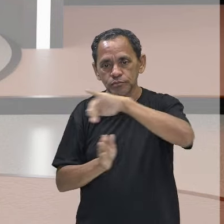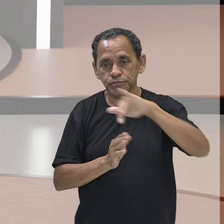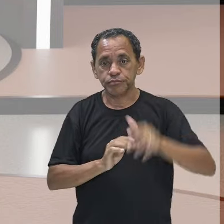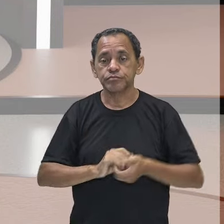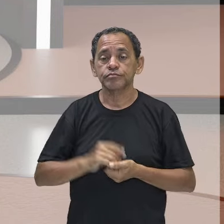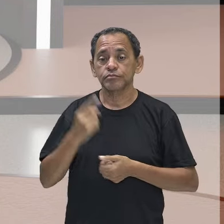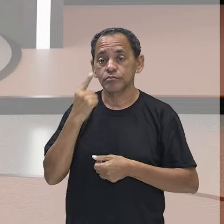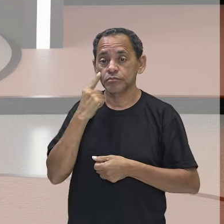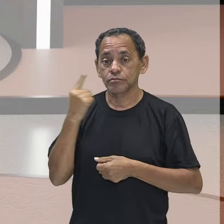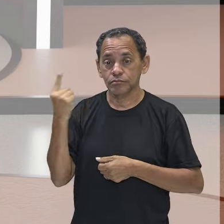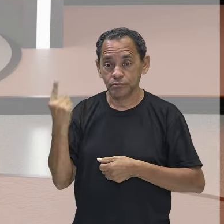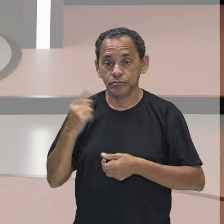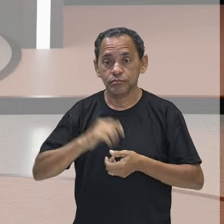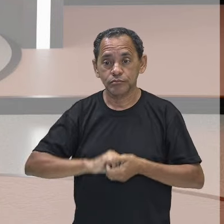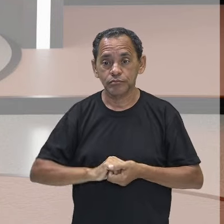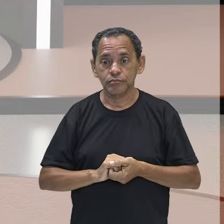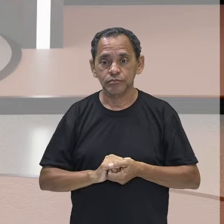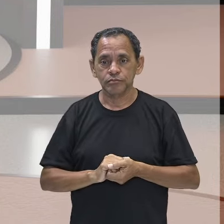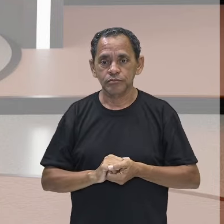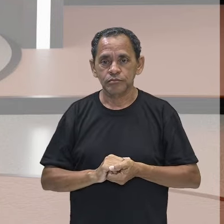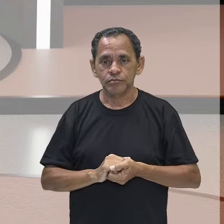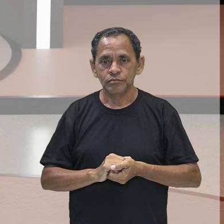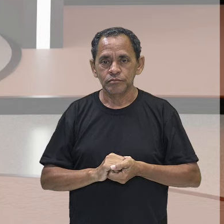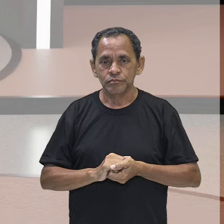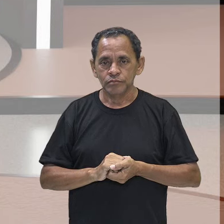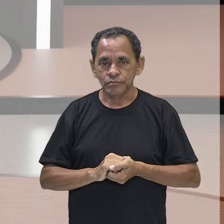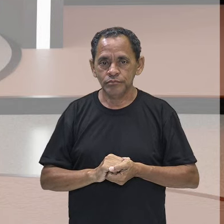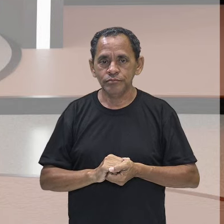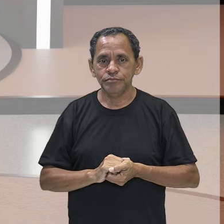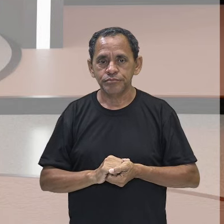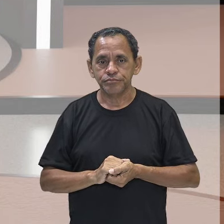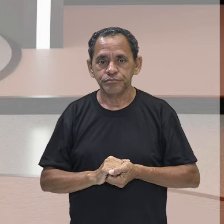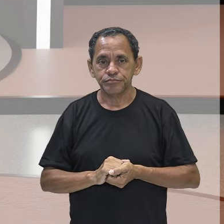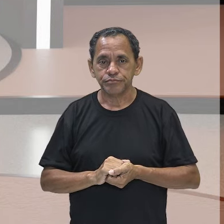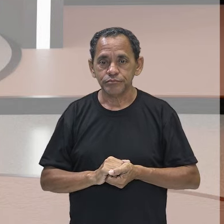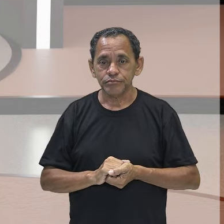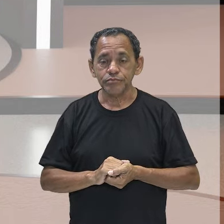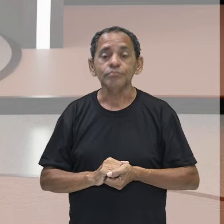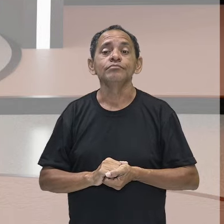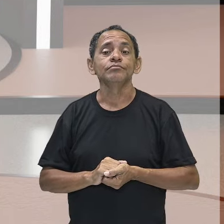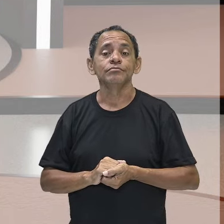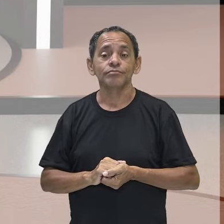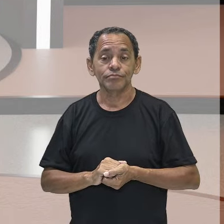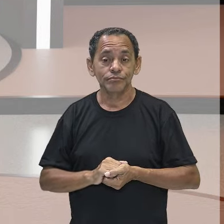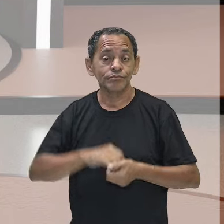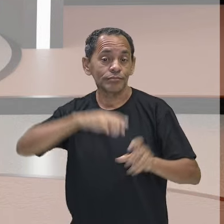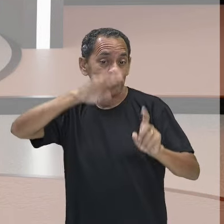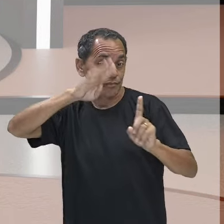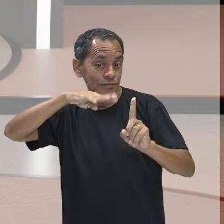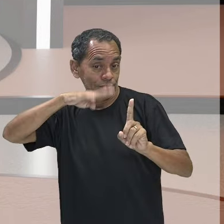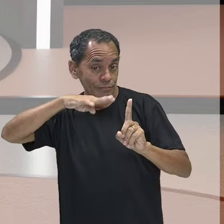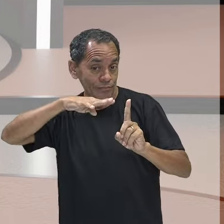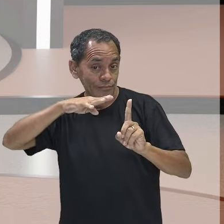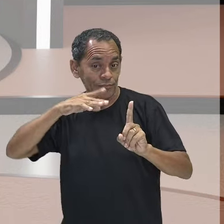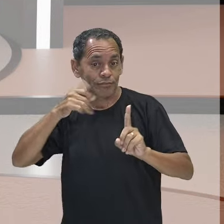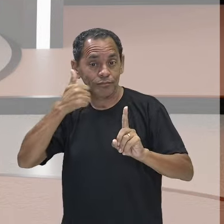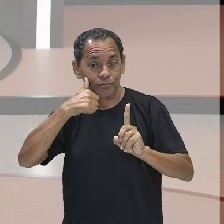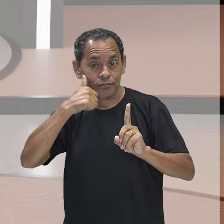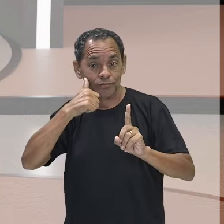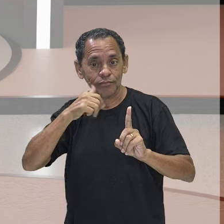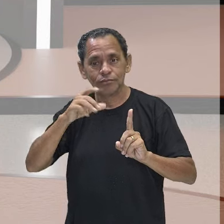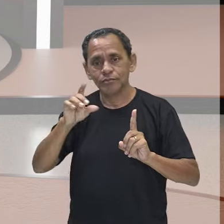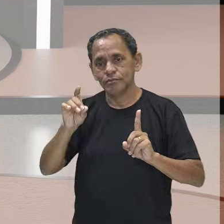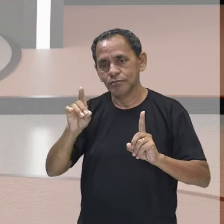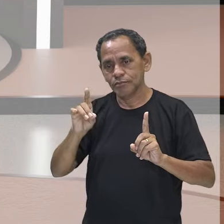próxima divindade que trago aqui para vocês, é justamente ali a Diana, tá, gente? Que tem como seu